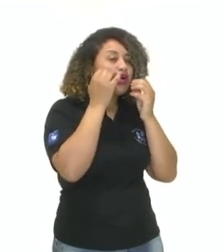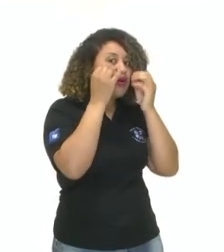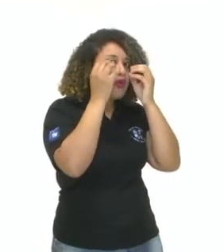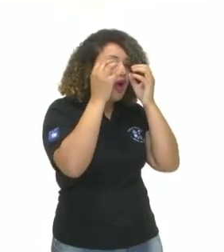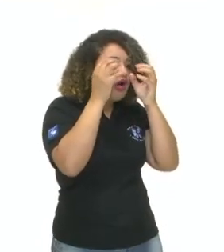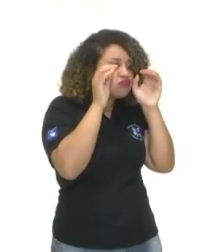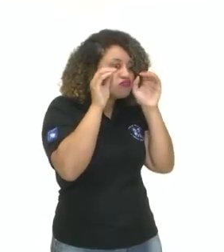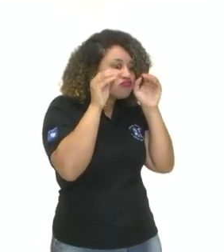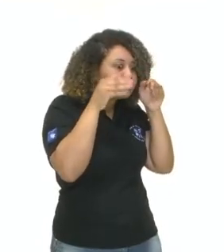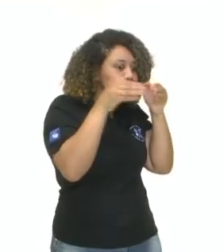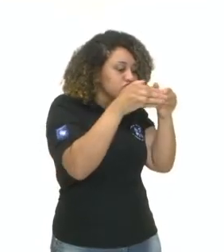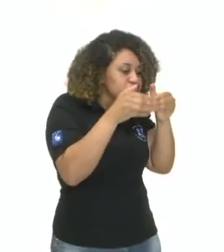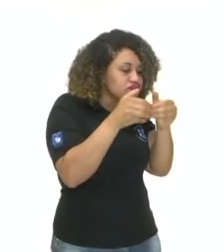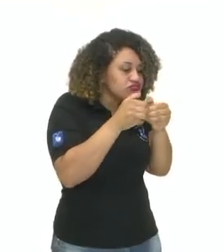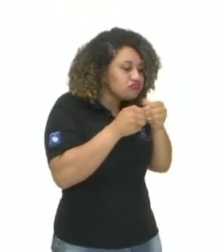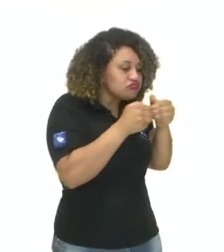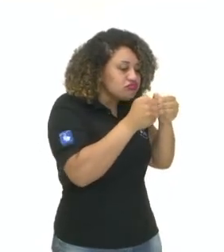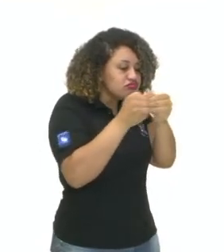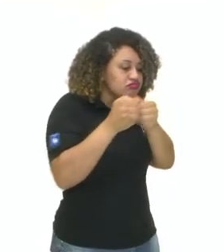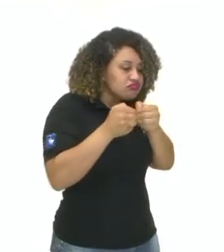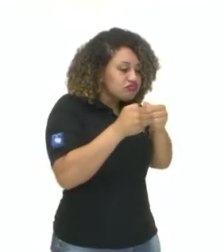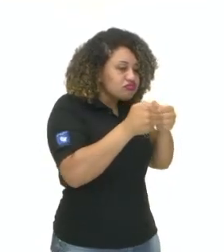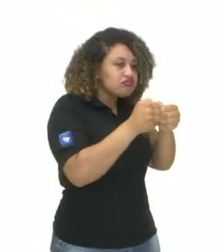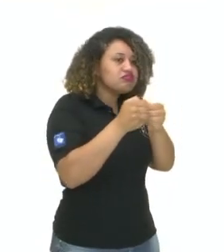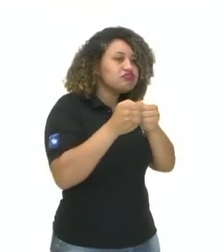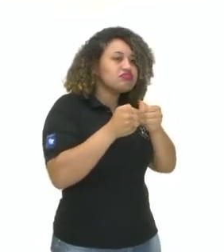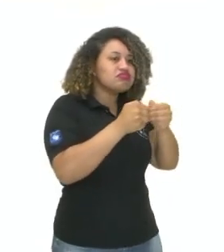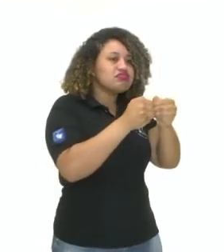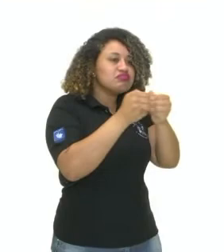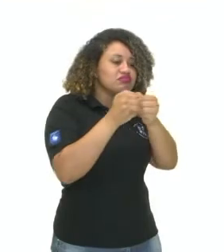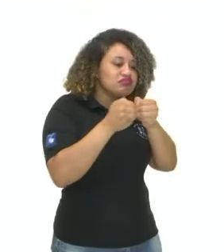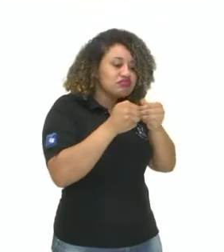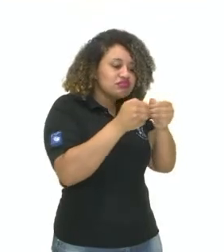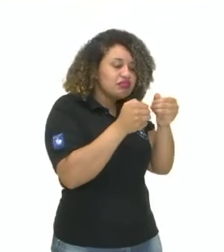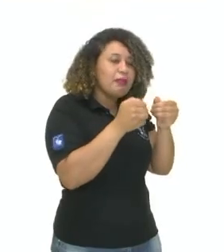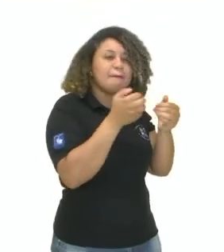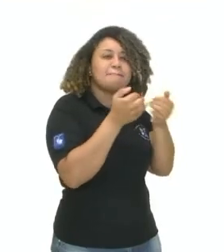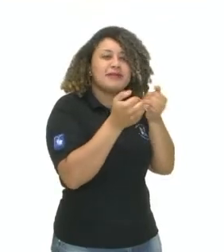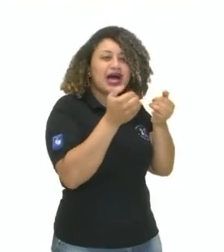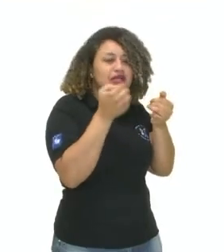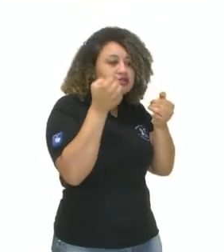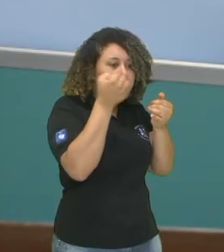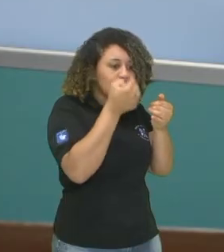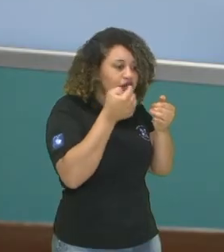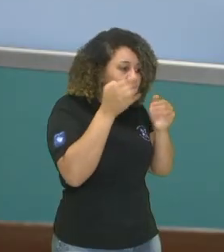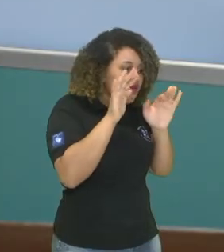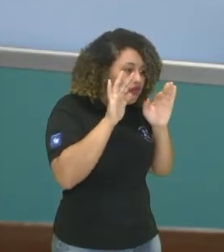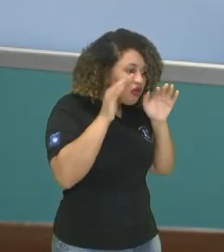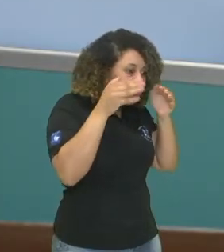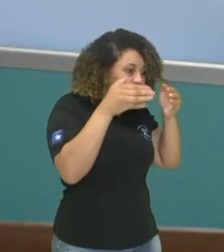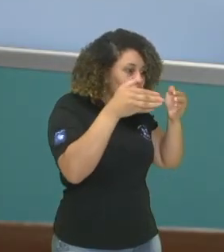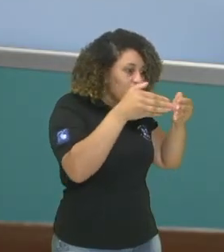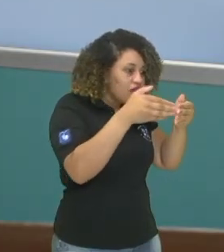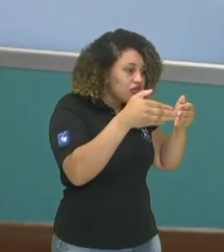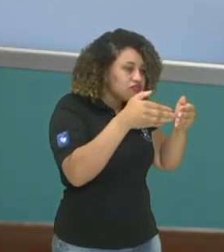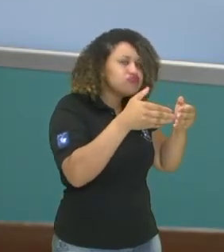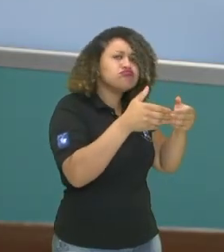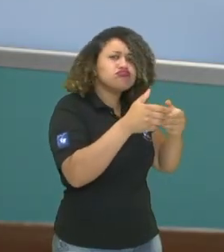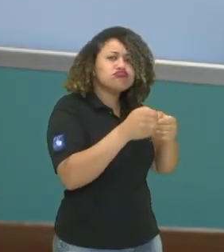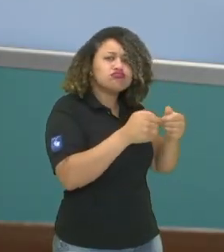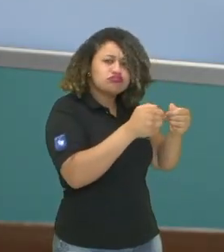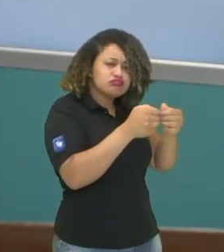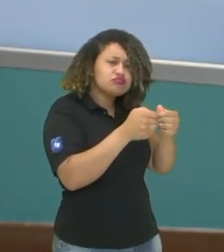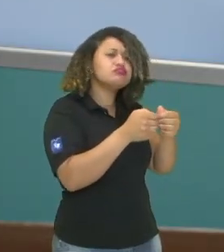vidrados. Temos ali uma espiral, como se ele estivesse hipnotizado pelo aparelho celular, né? E o